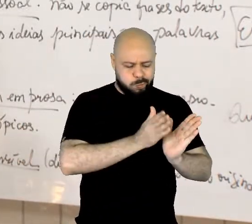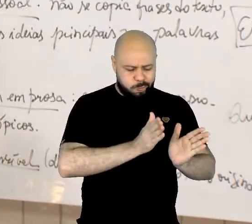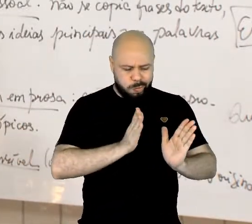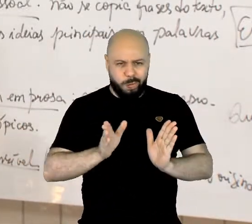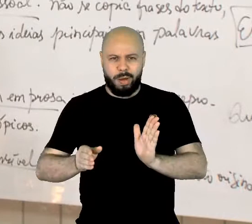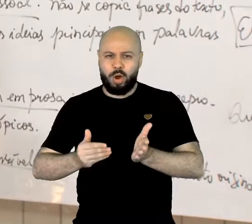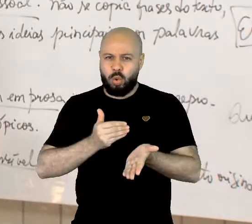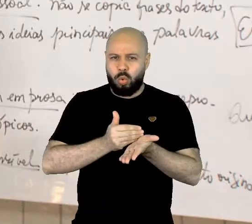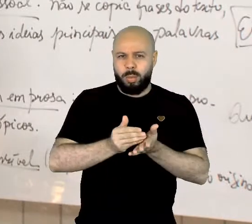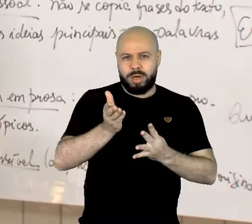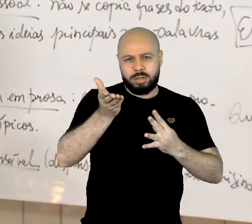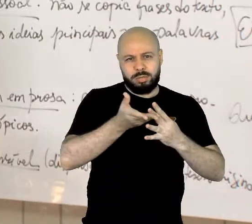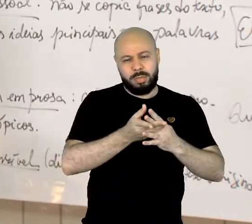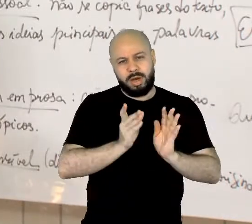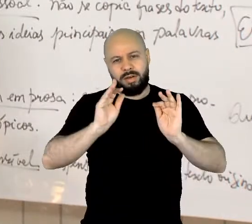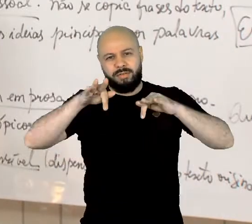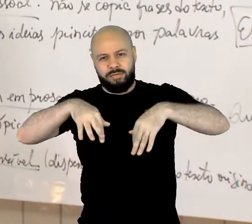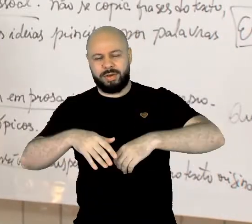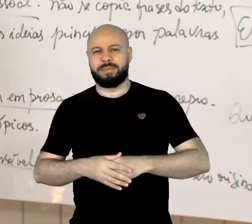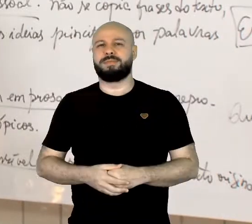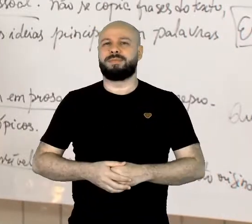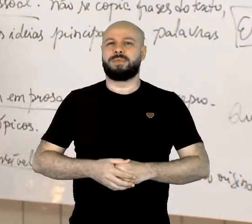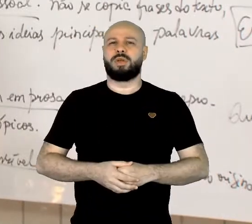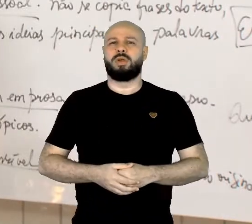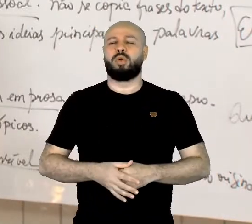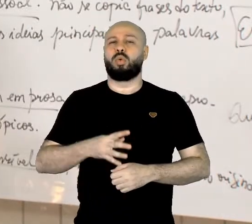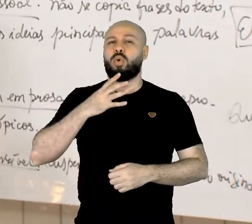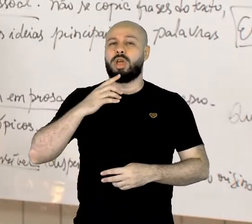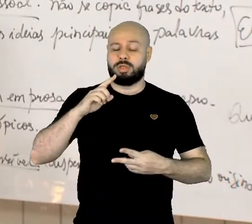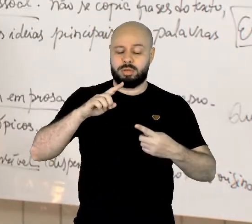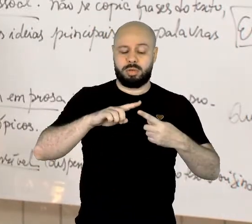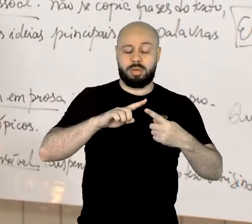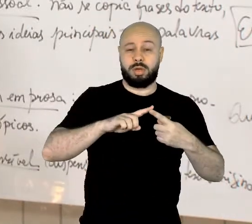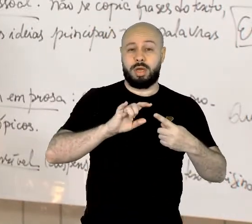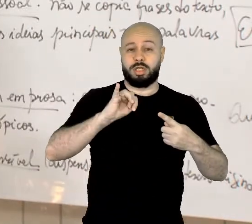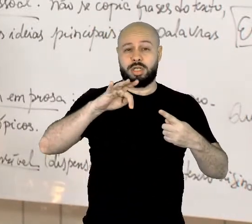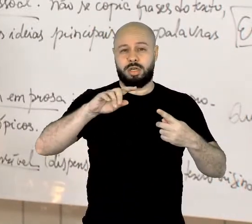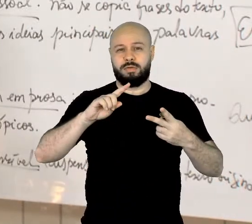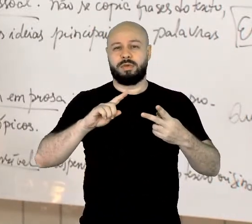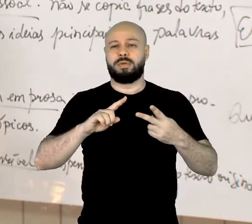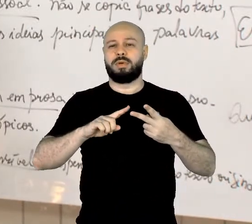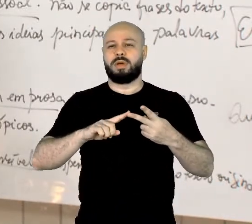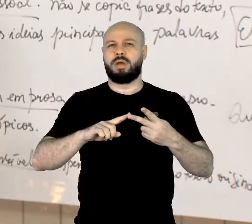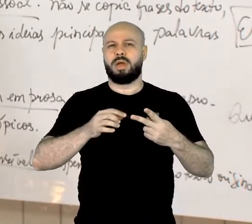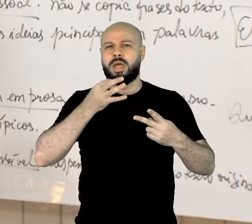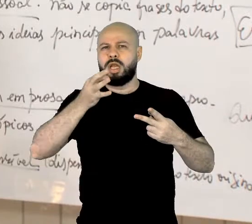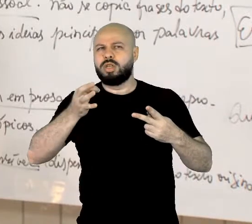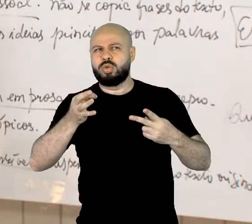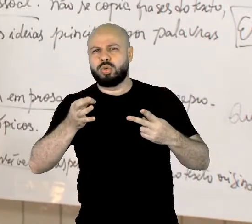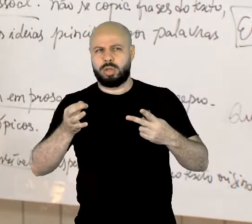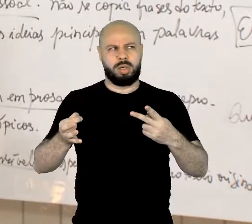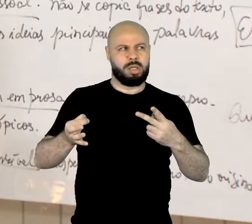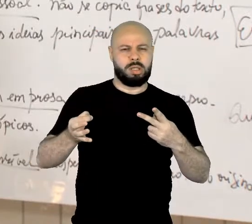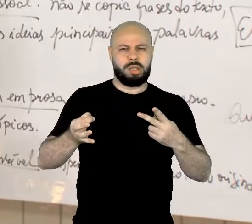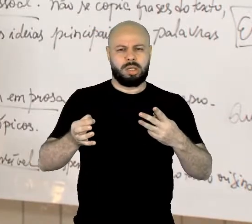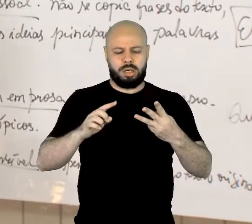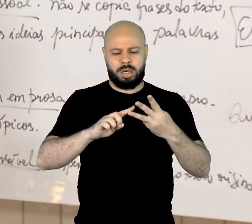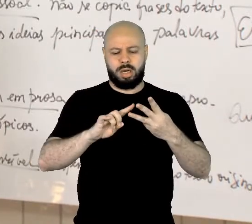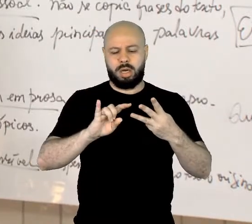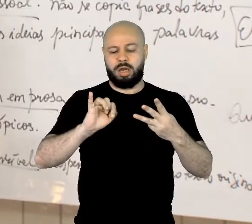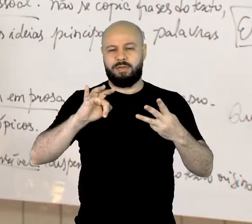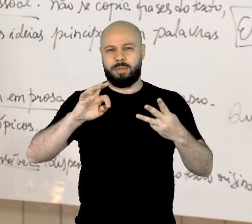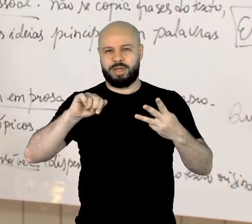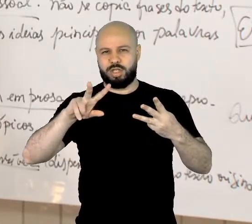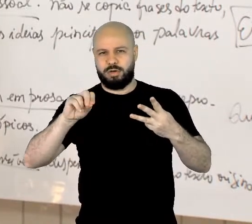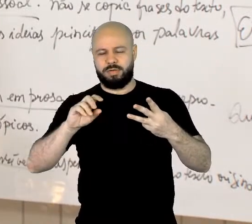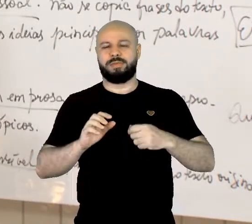e fim. Conhecemos o que é o resumo indicativo, o crítico, e o indicativo, o crítico e